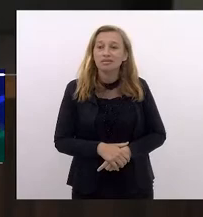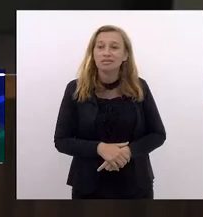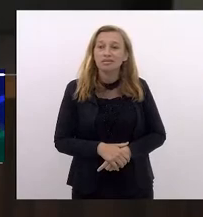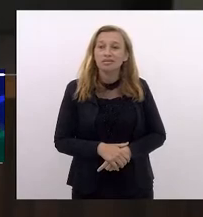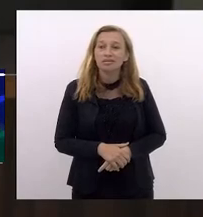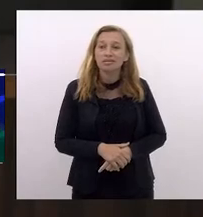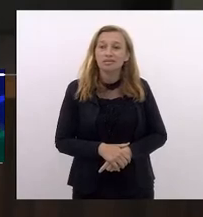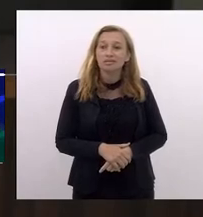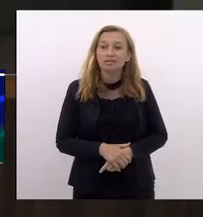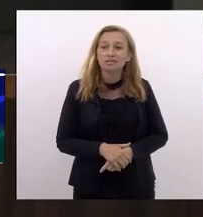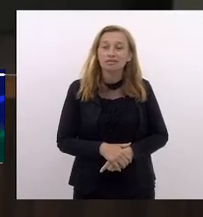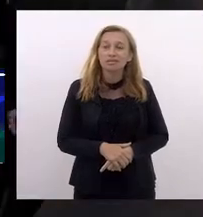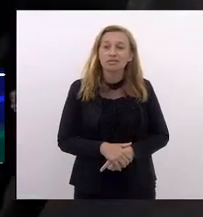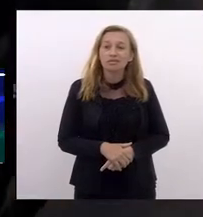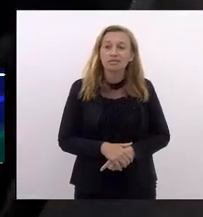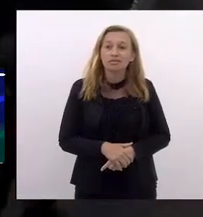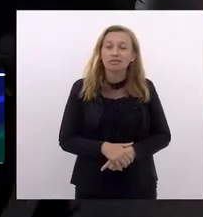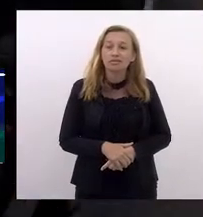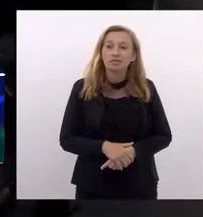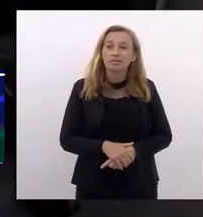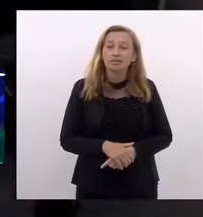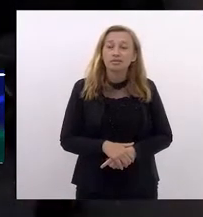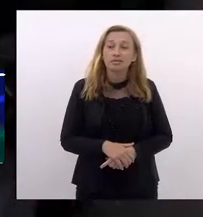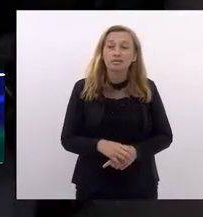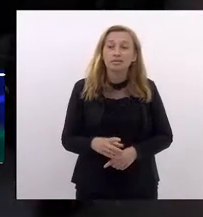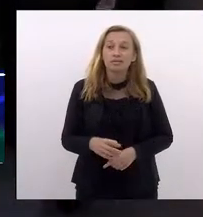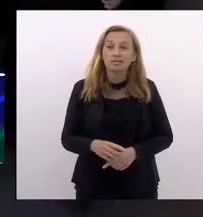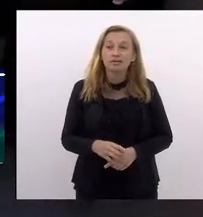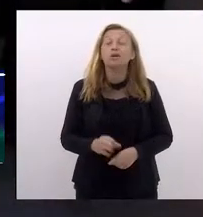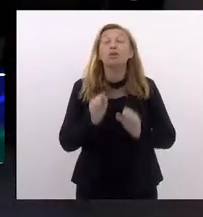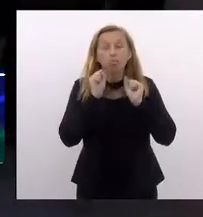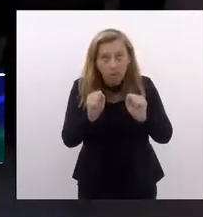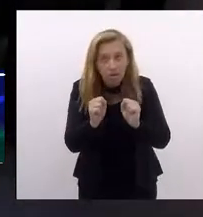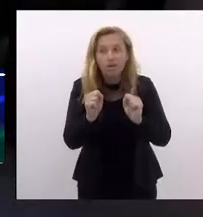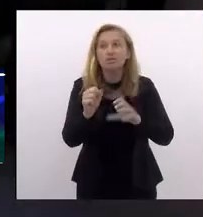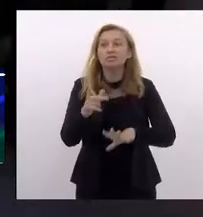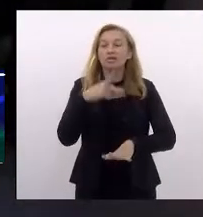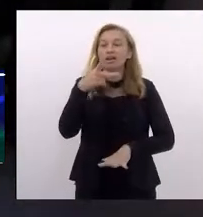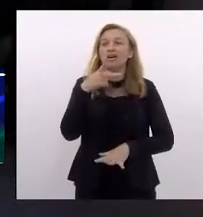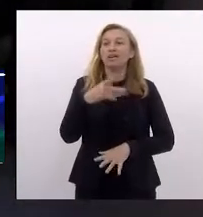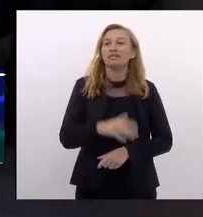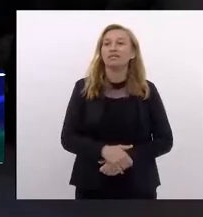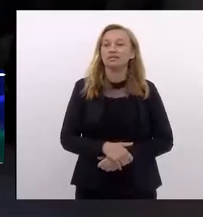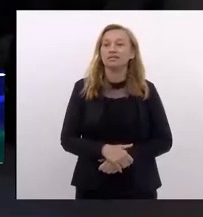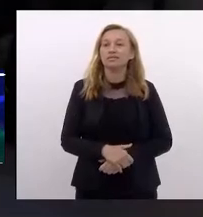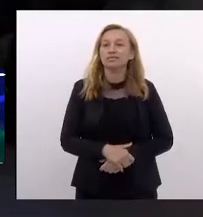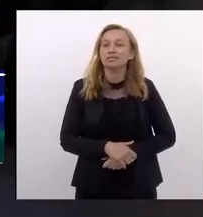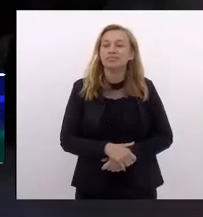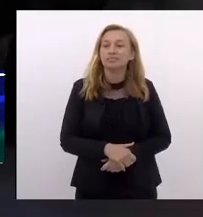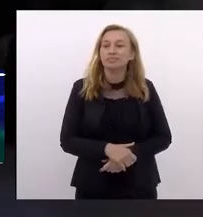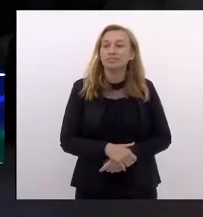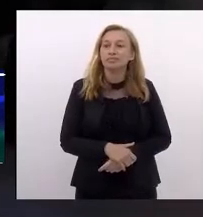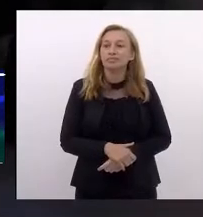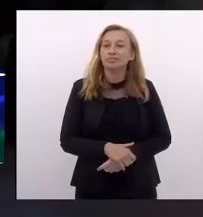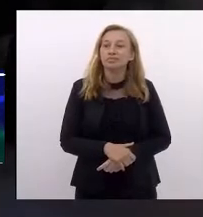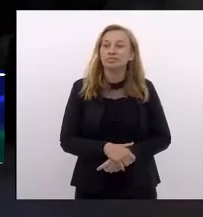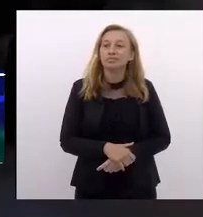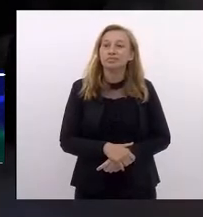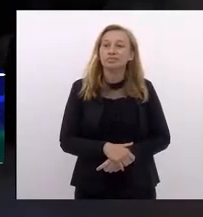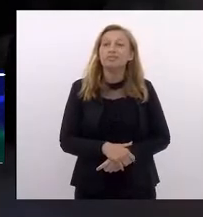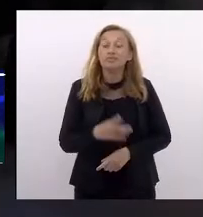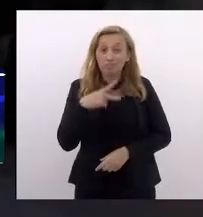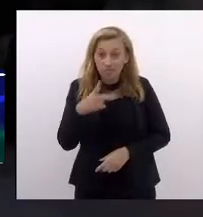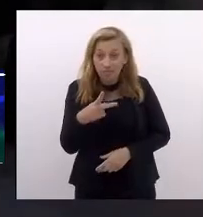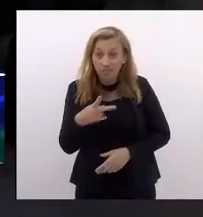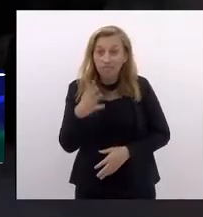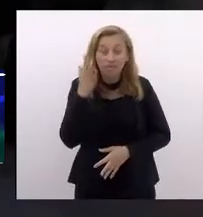E aí a deputada enfermeira e eu queria de qualquer jeito eu